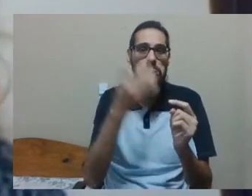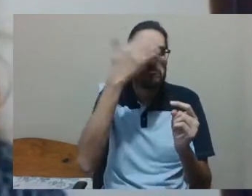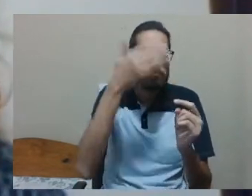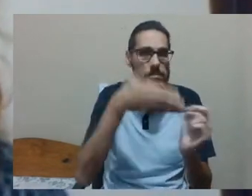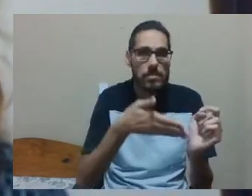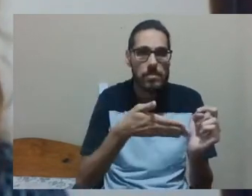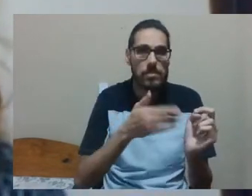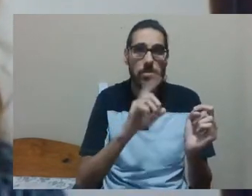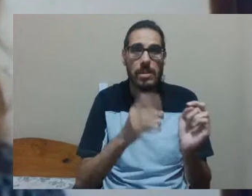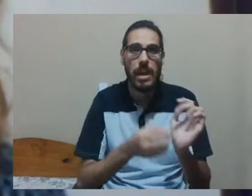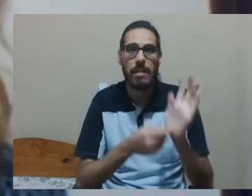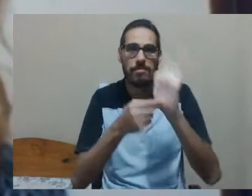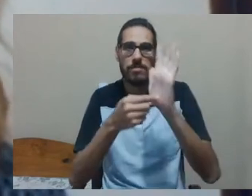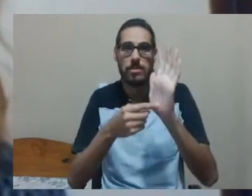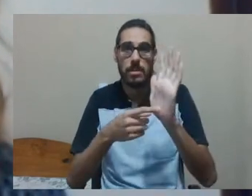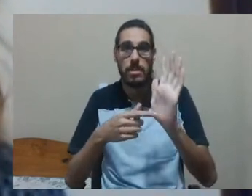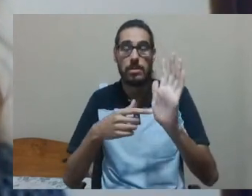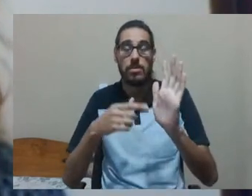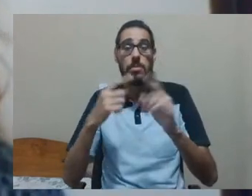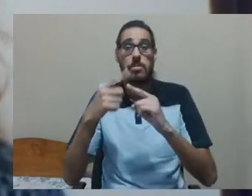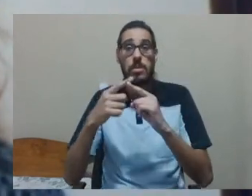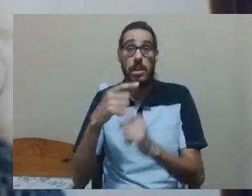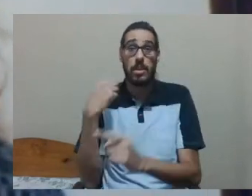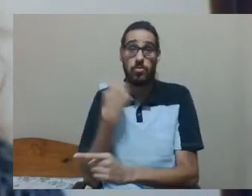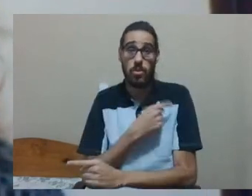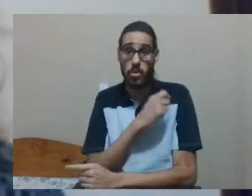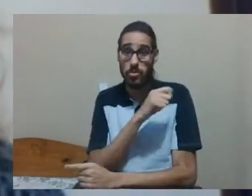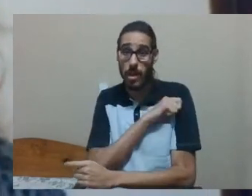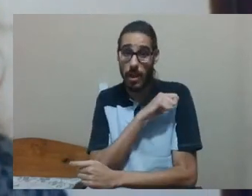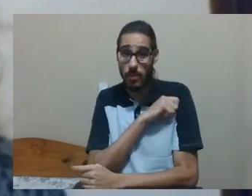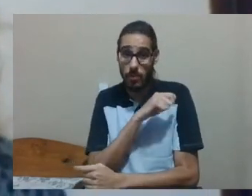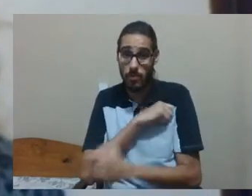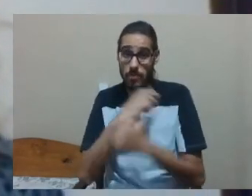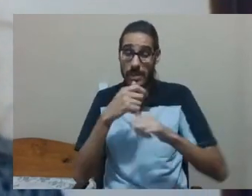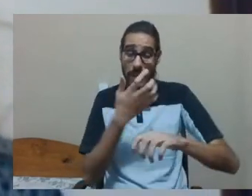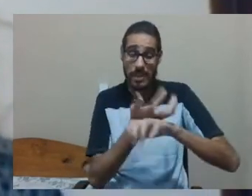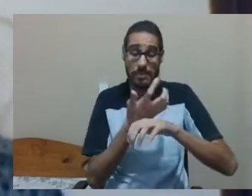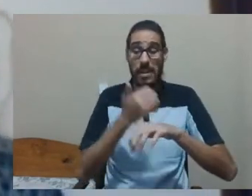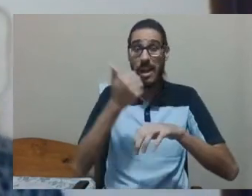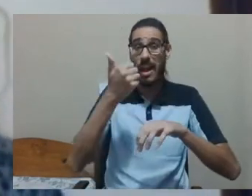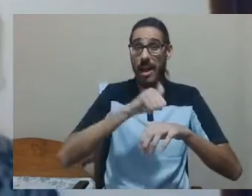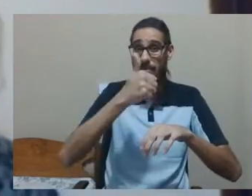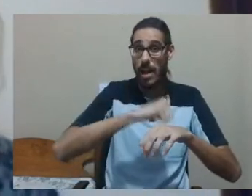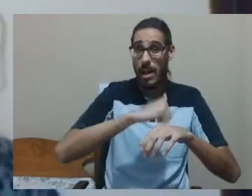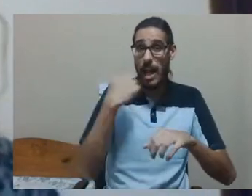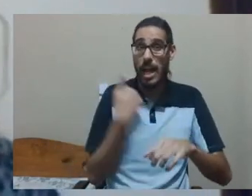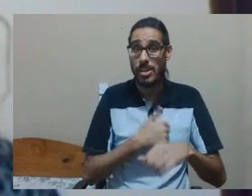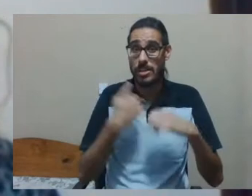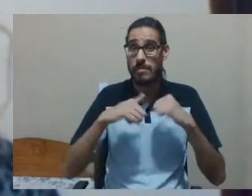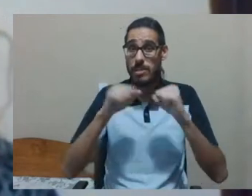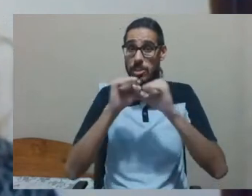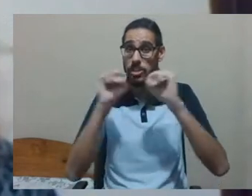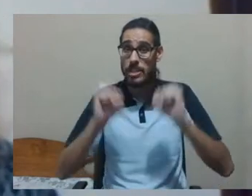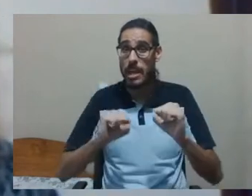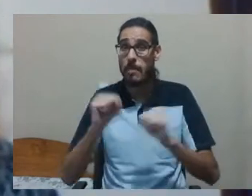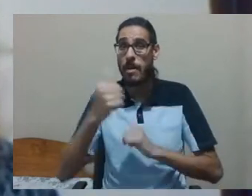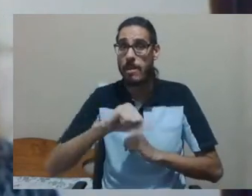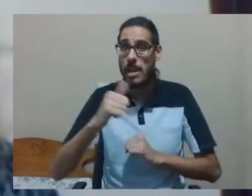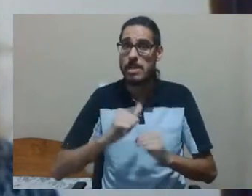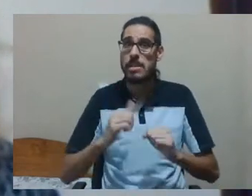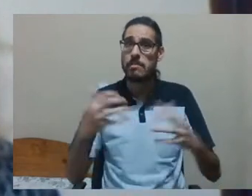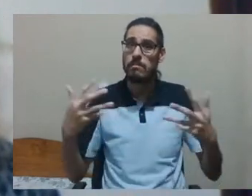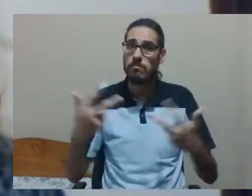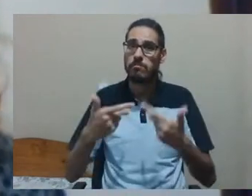têm que avaliar as disciplinas, então a gente precisa que o sistema de avaliação seja um sistema robusto e que a gente esteja colocado